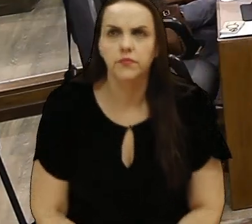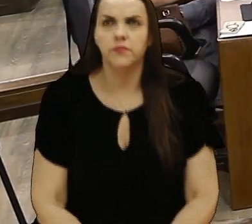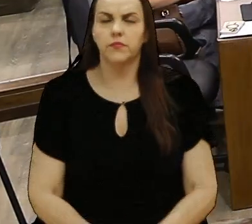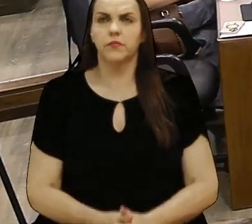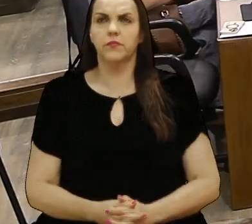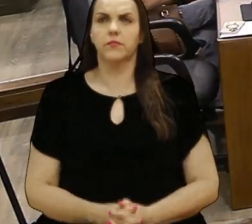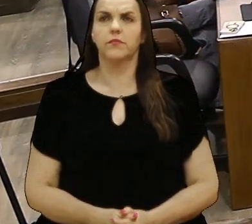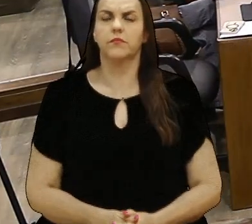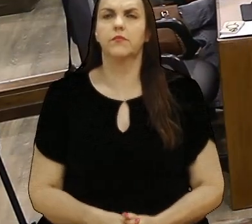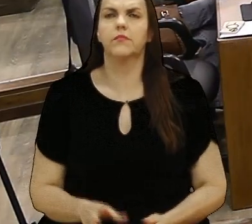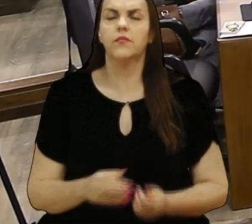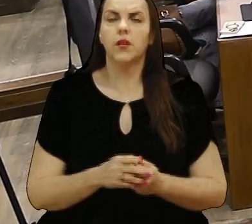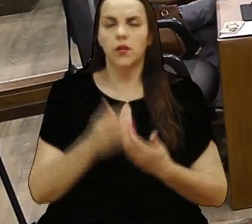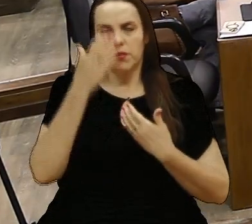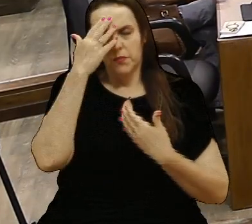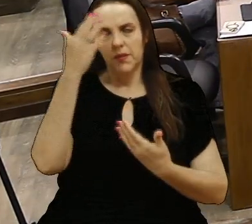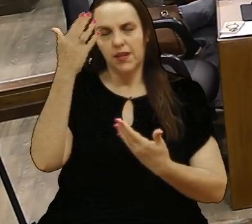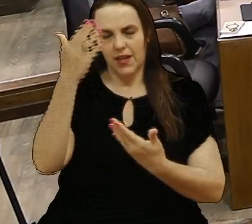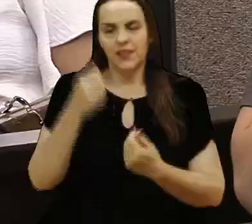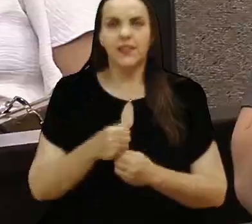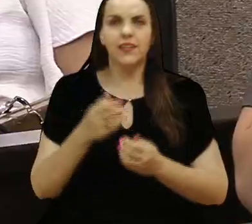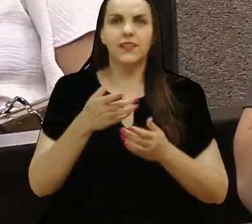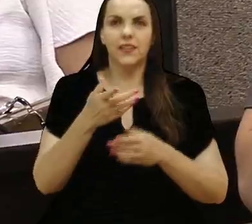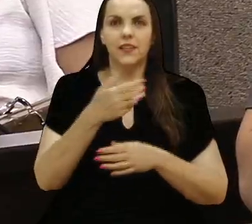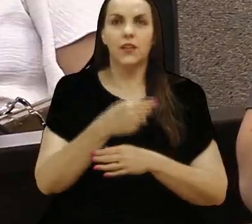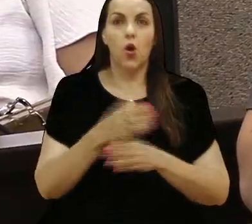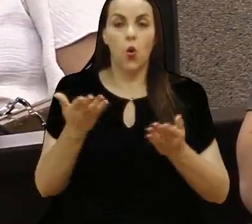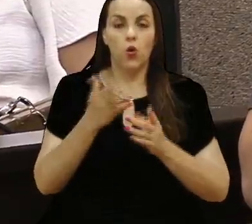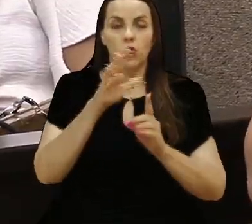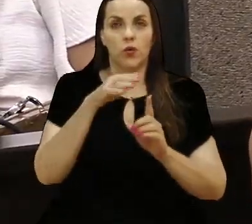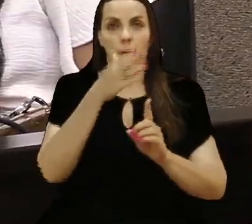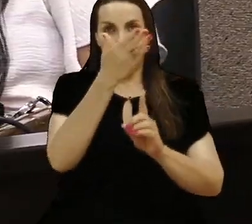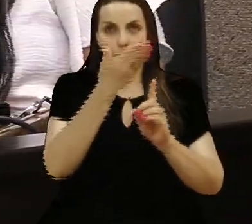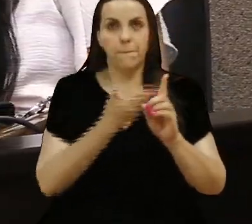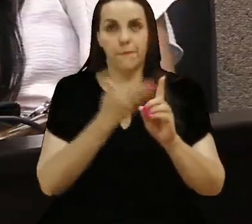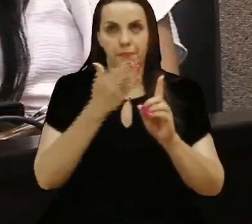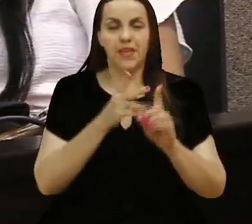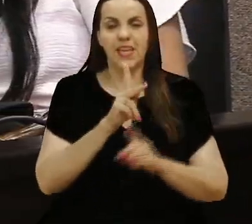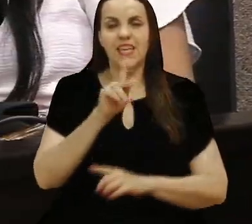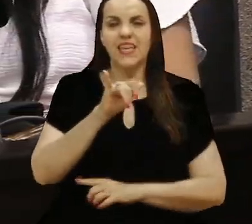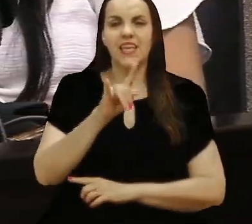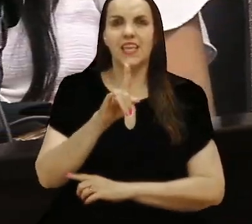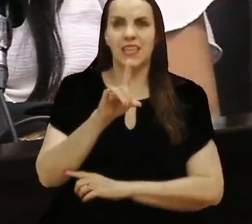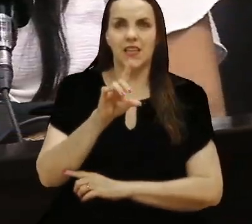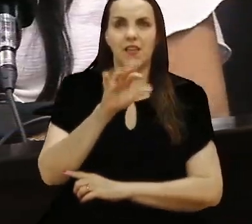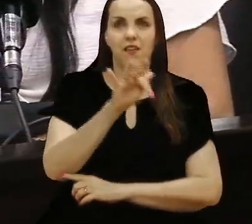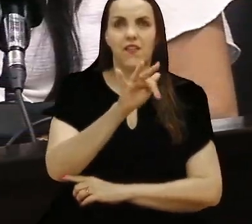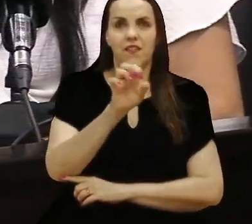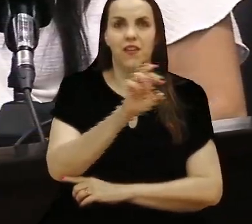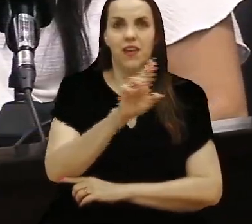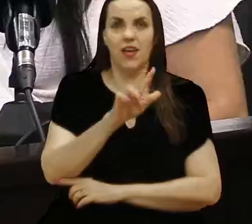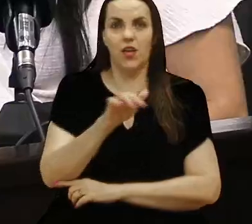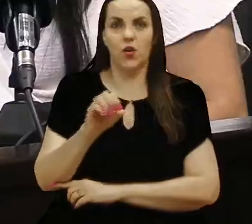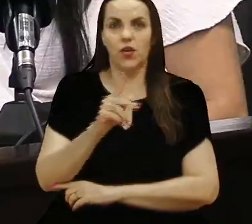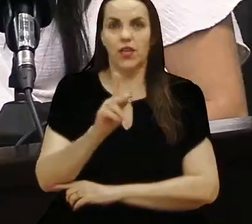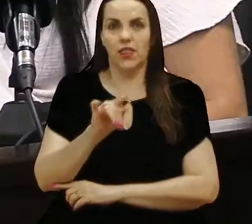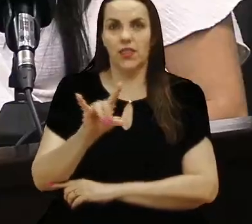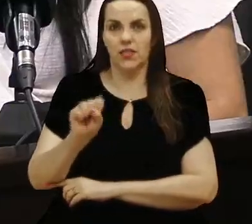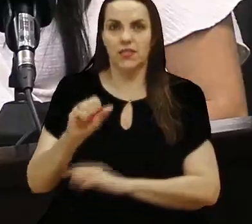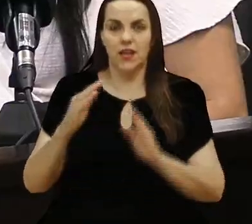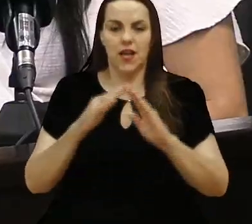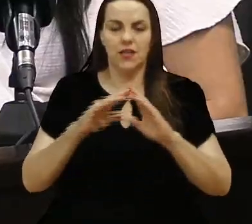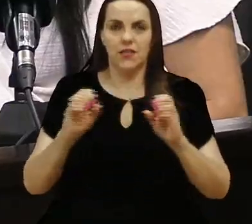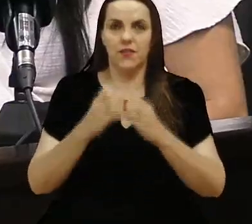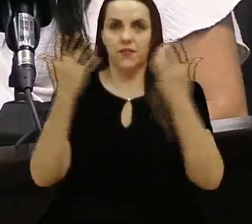Sky Kids Casa de Eventos, com o slogan que elas abriram agora neste final de semana, onde a imaginação voa